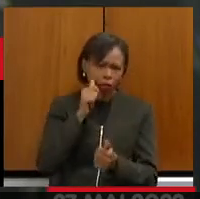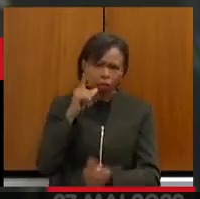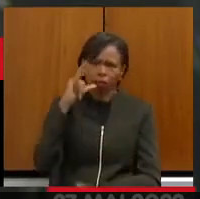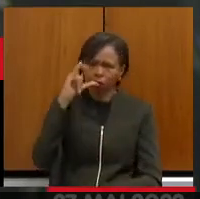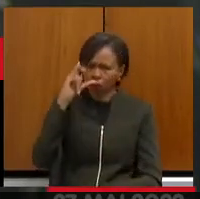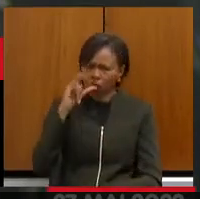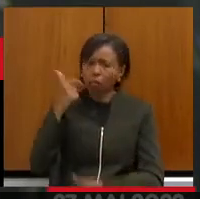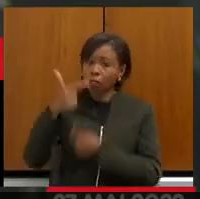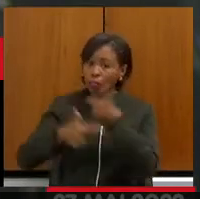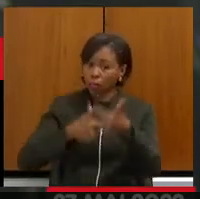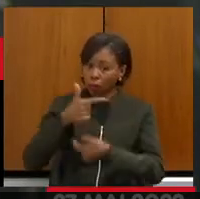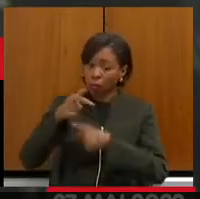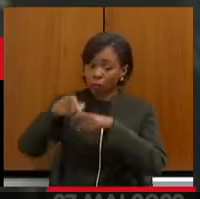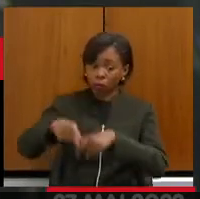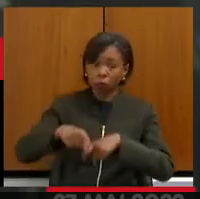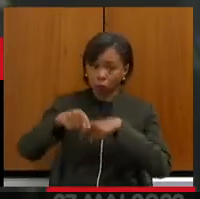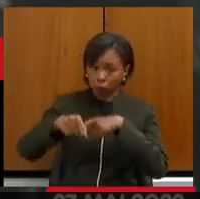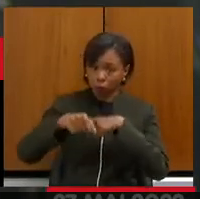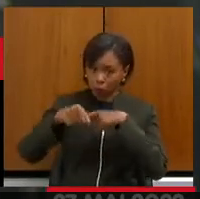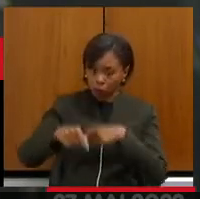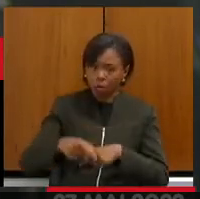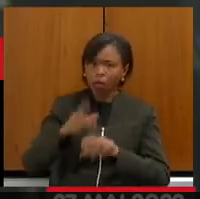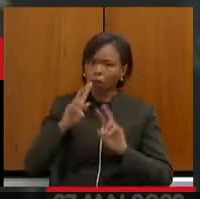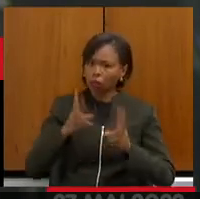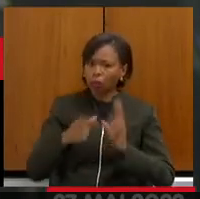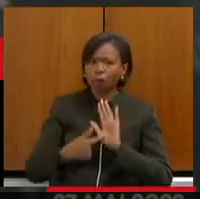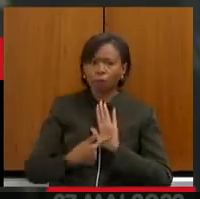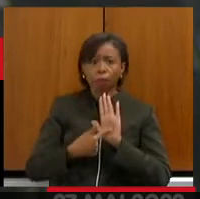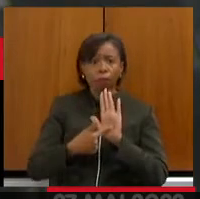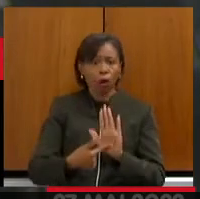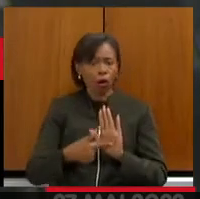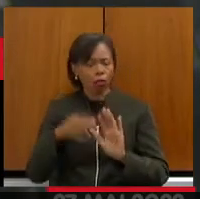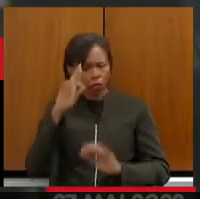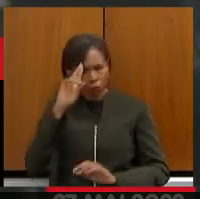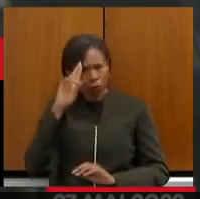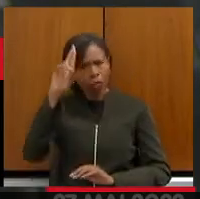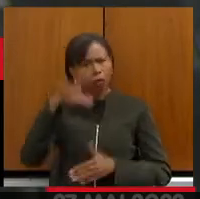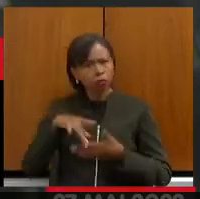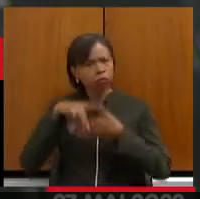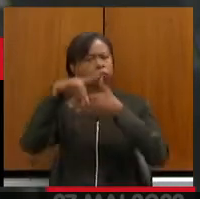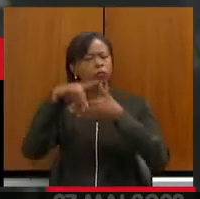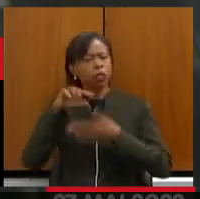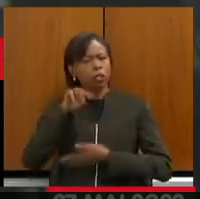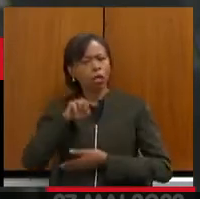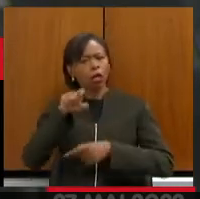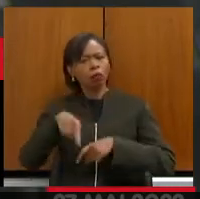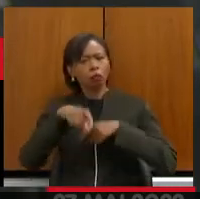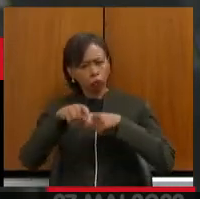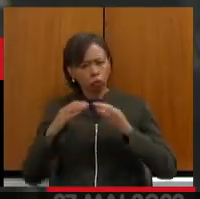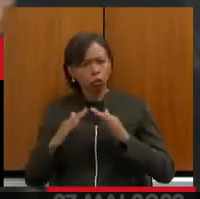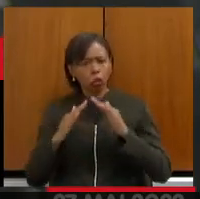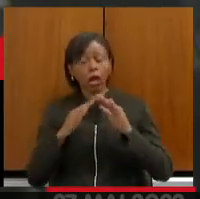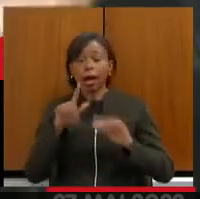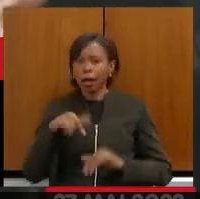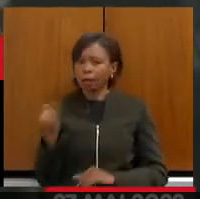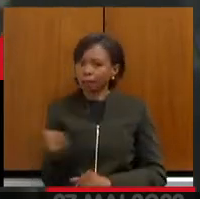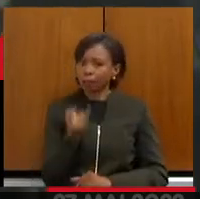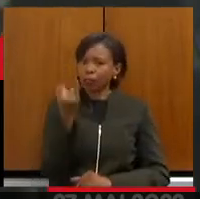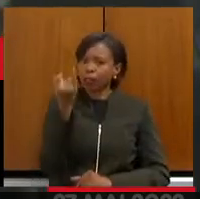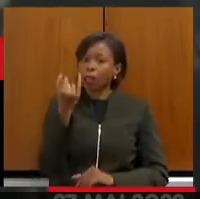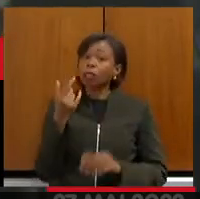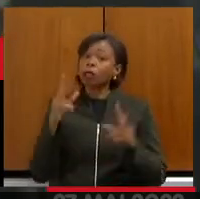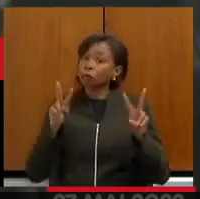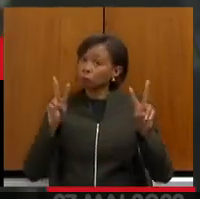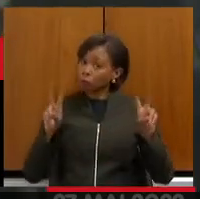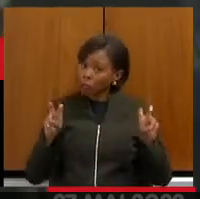que trabalham com Campo que se mostra ao frente a propriedades rurais e assim é de muita importância e além do mais como